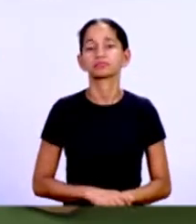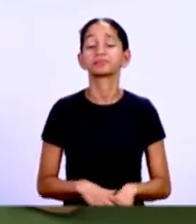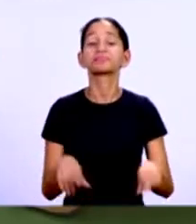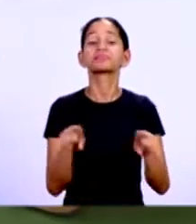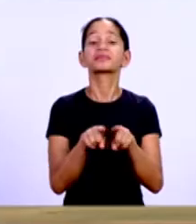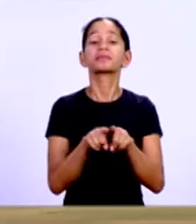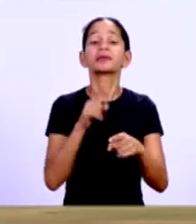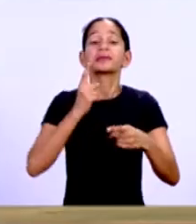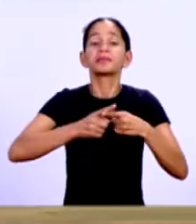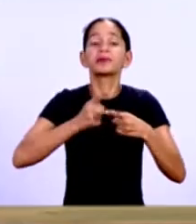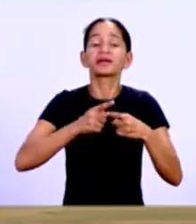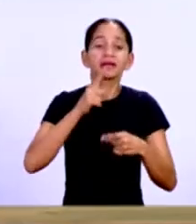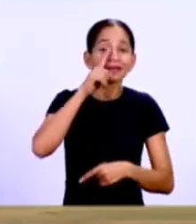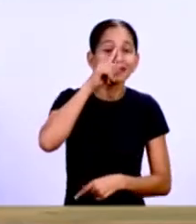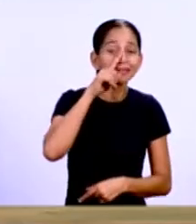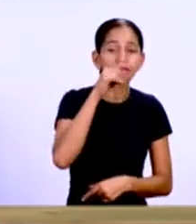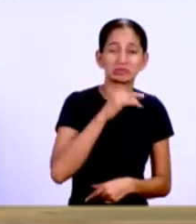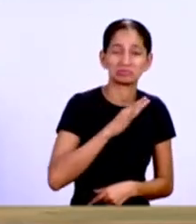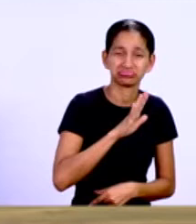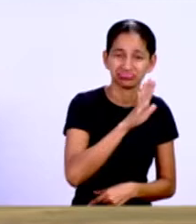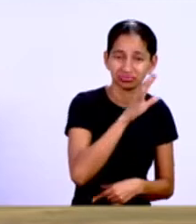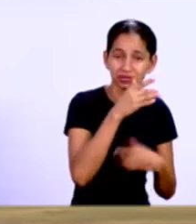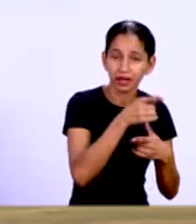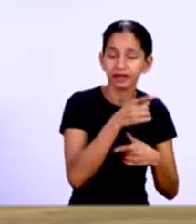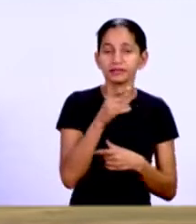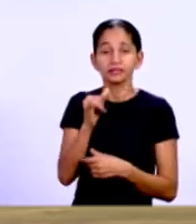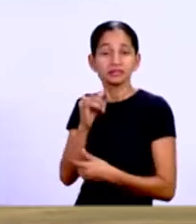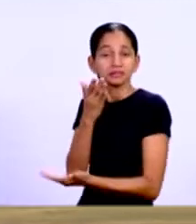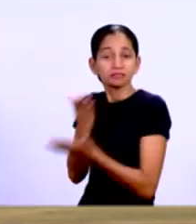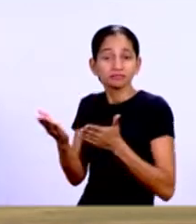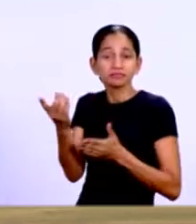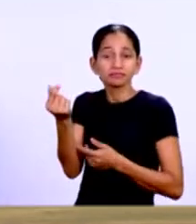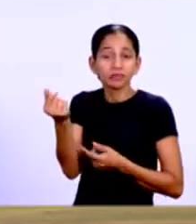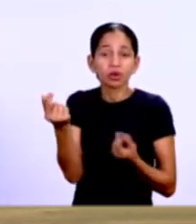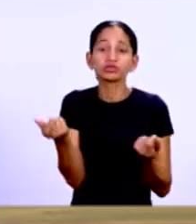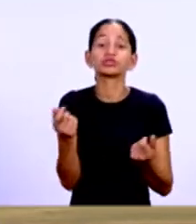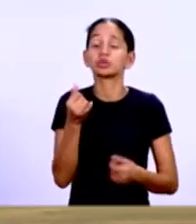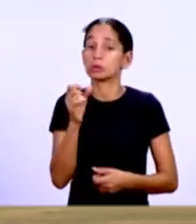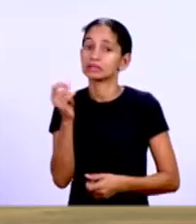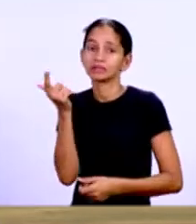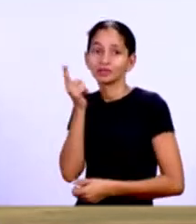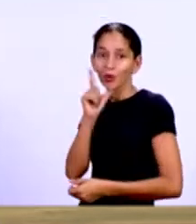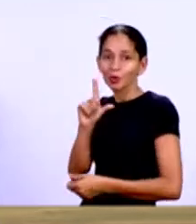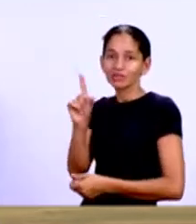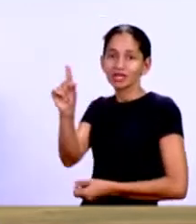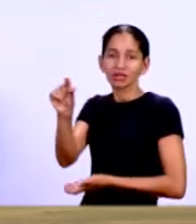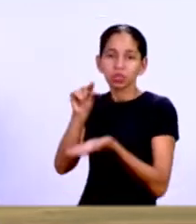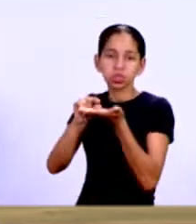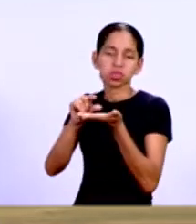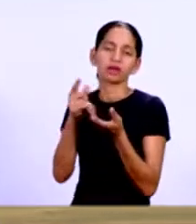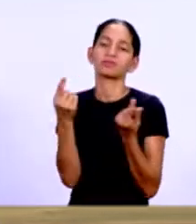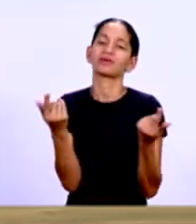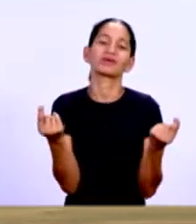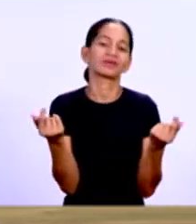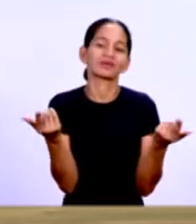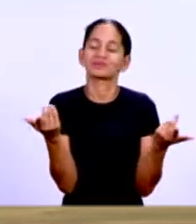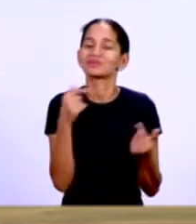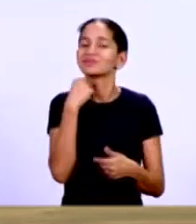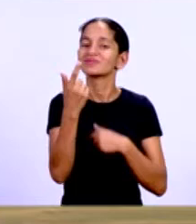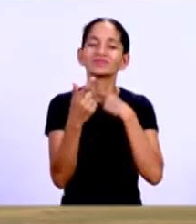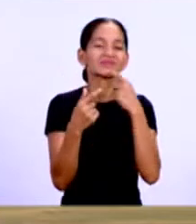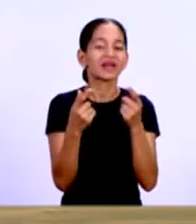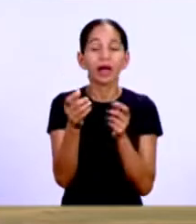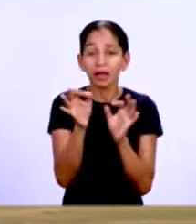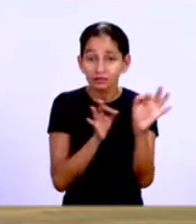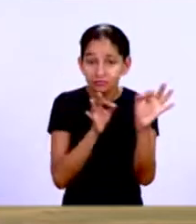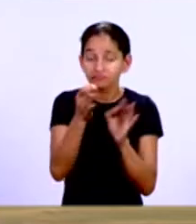você vai correr um risco alto se o retorno não compensa. Então, se o retorno é muito baixo, você certamente vai aplicar o seu dinheiro em alguma operação